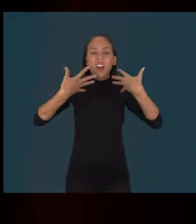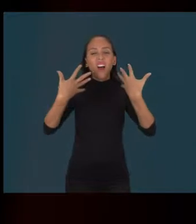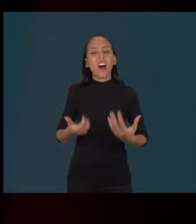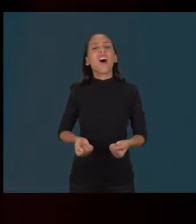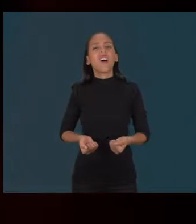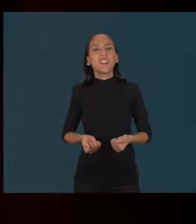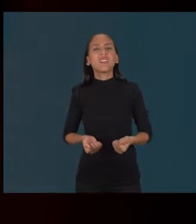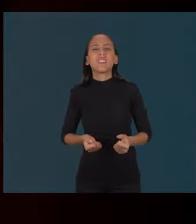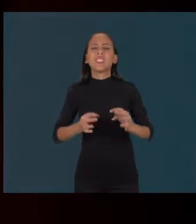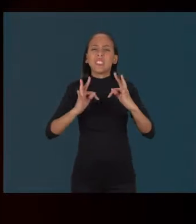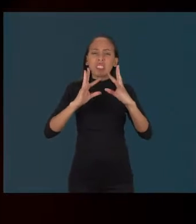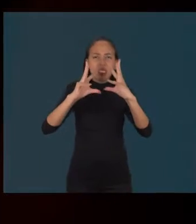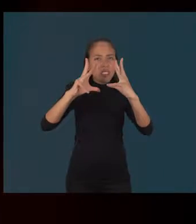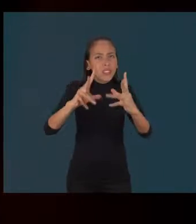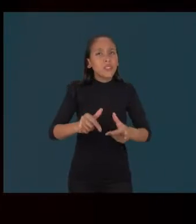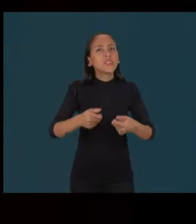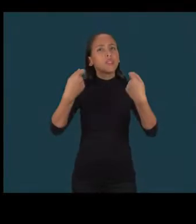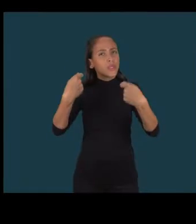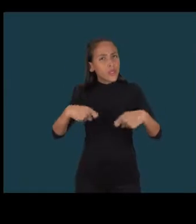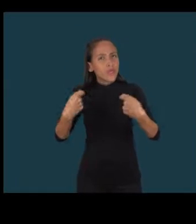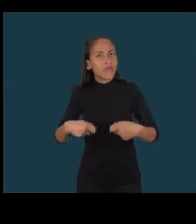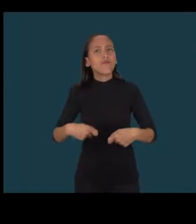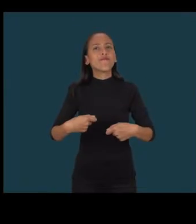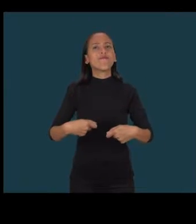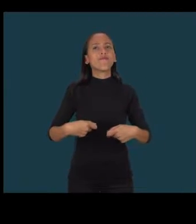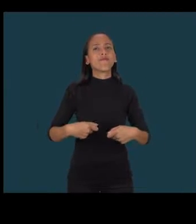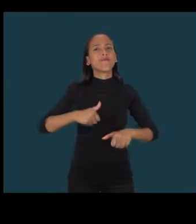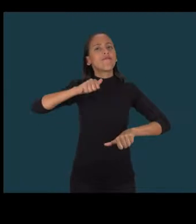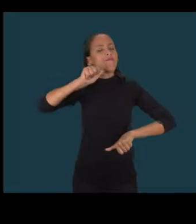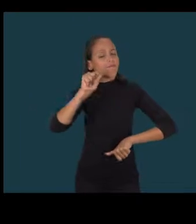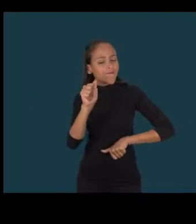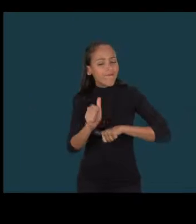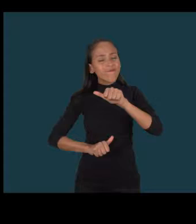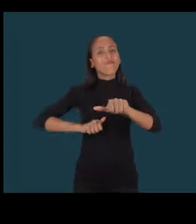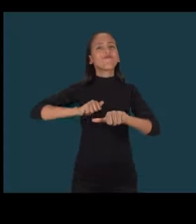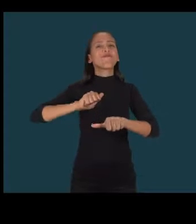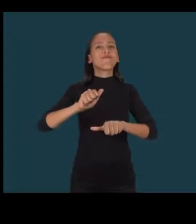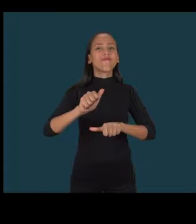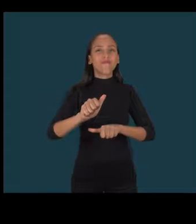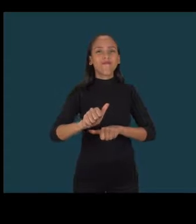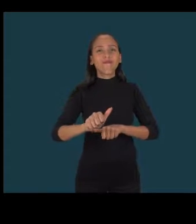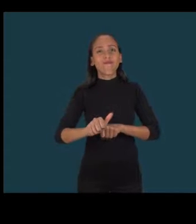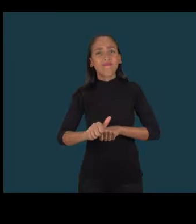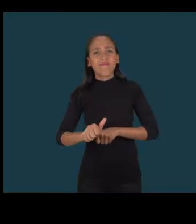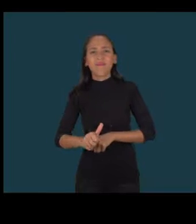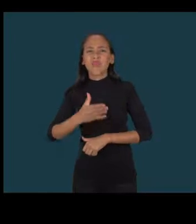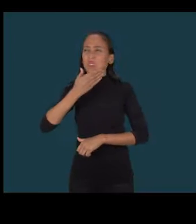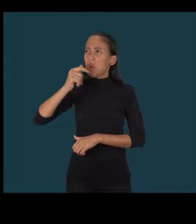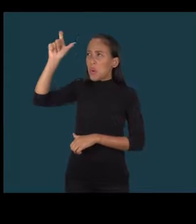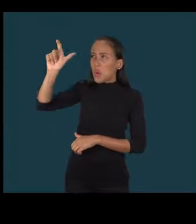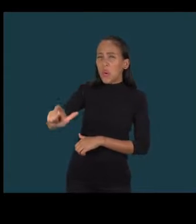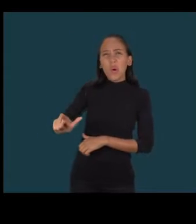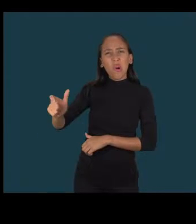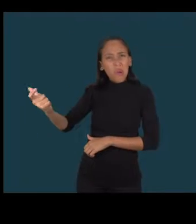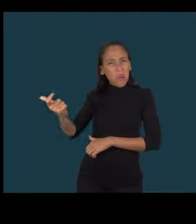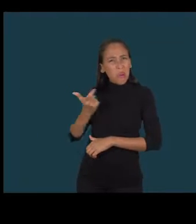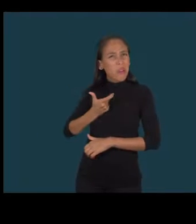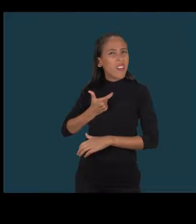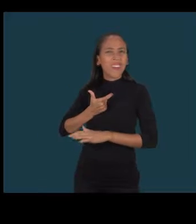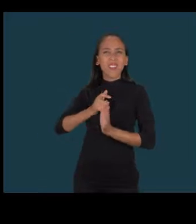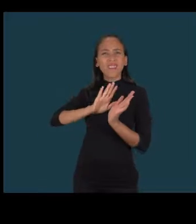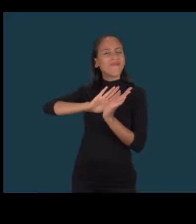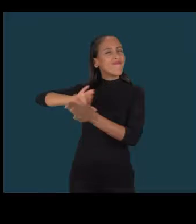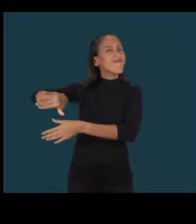dores aceita que tudo deve mudar. Que o